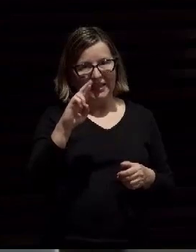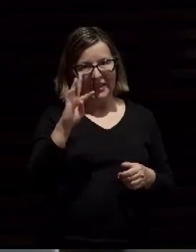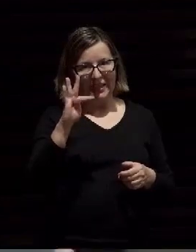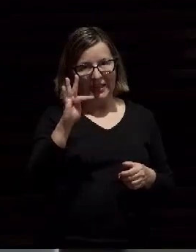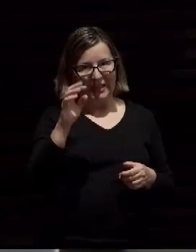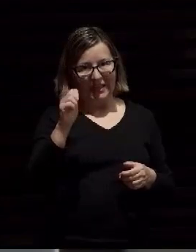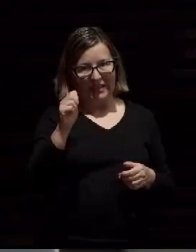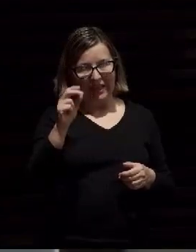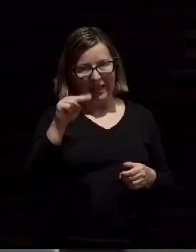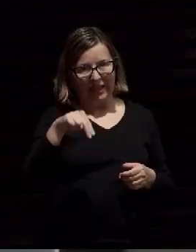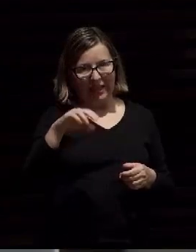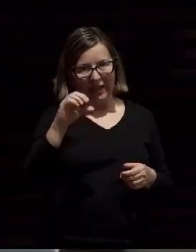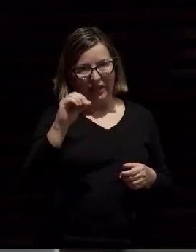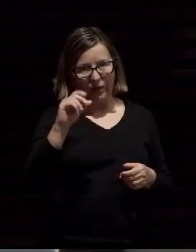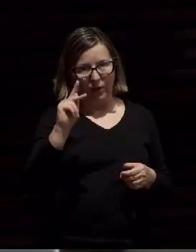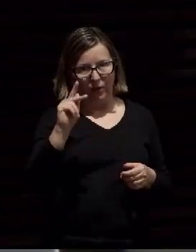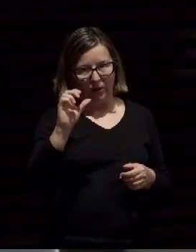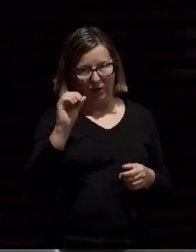mulher longe.